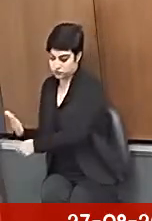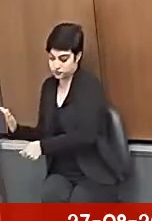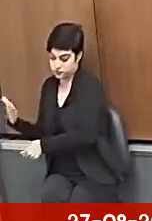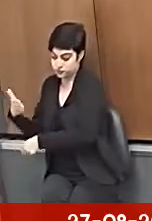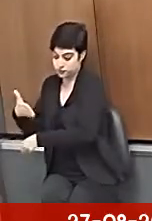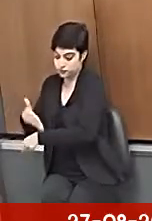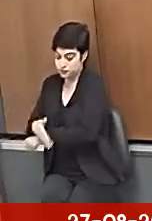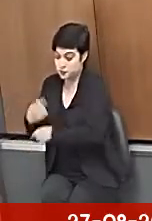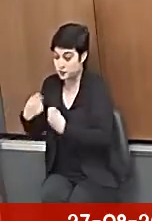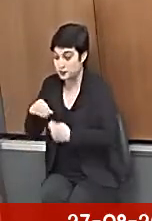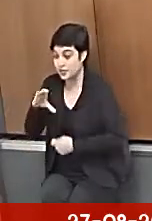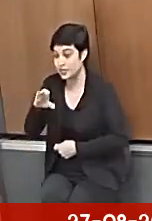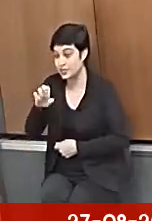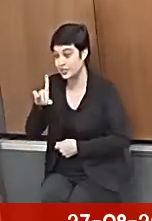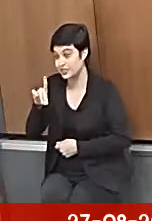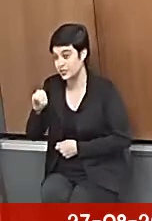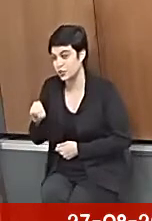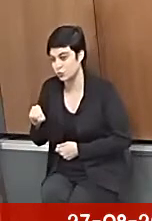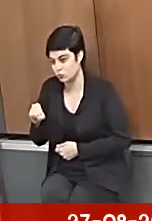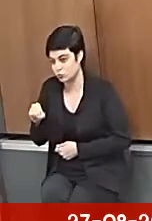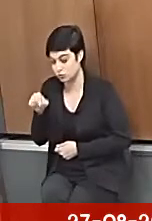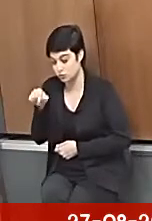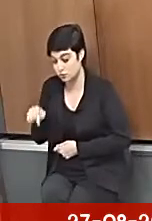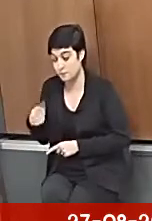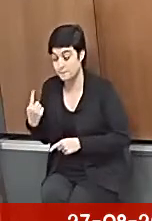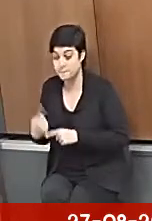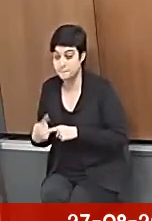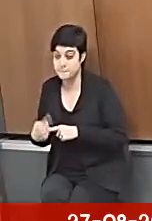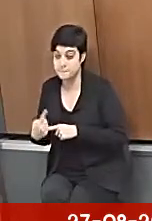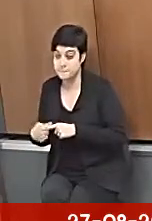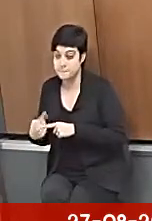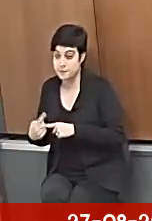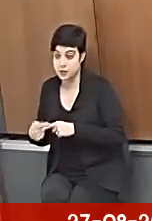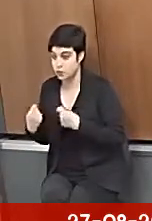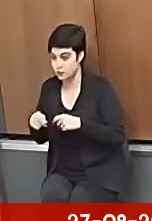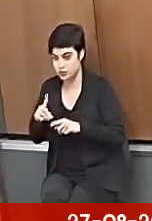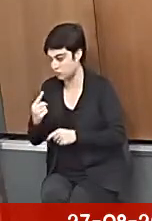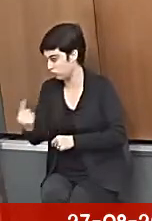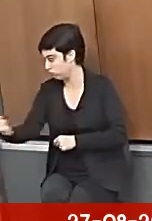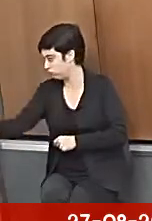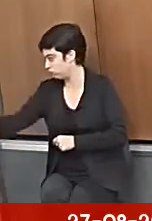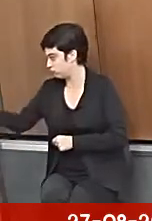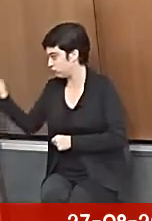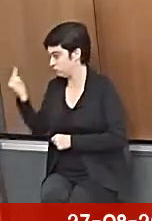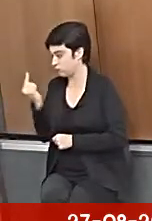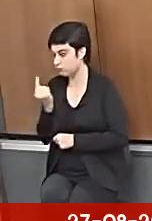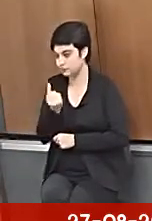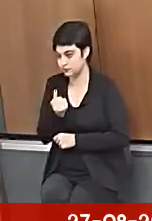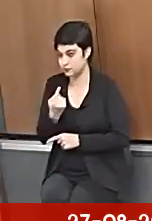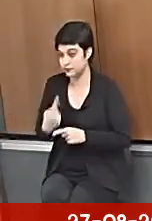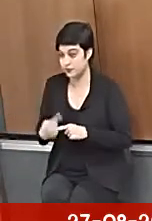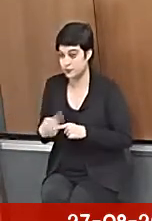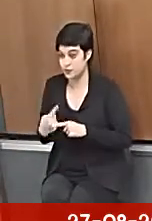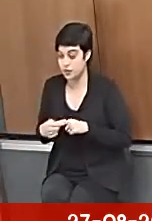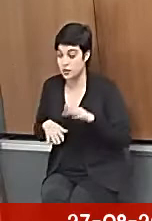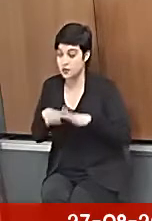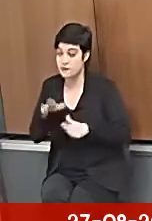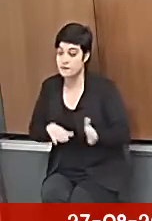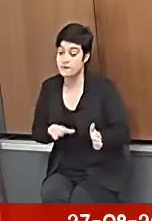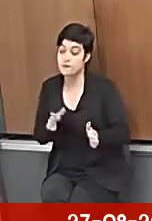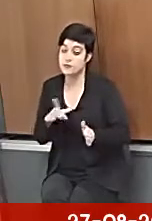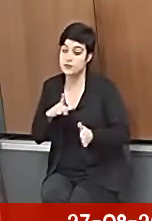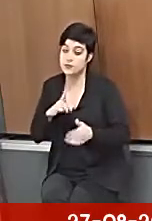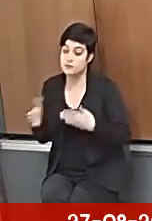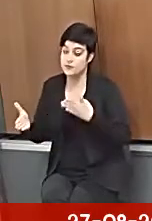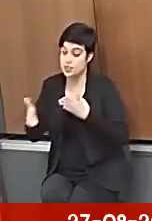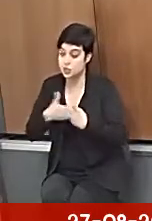que passar cedo por aquele espaço para eu não ter que dar a volta porque chega uma certa hora que eles fecham para passar ali